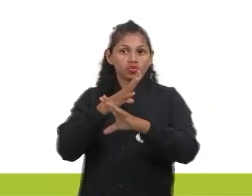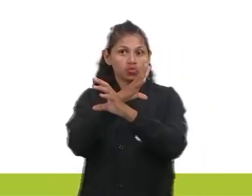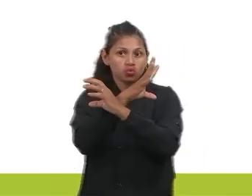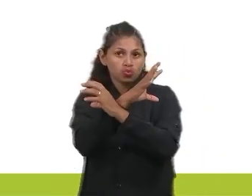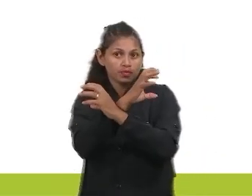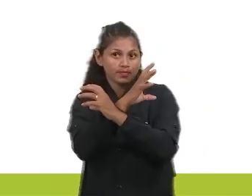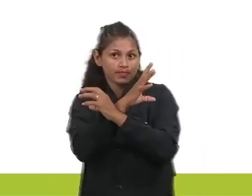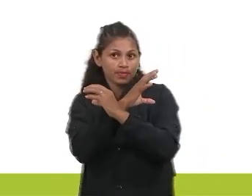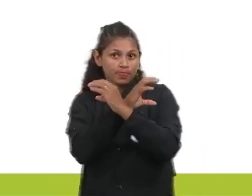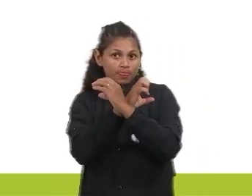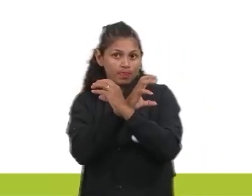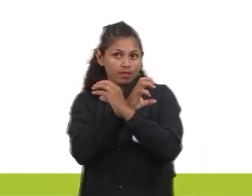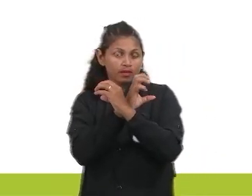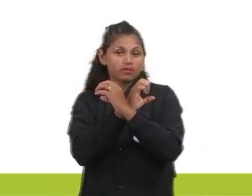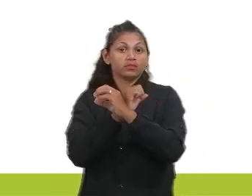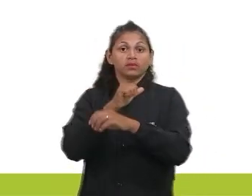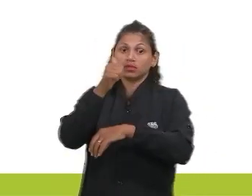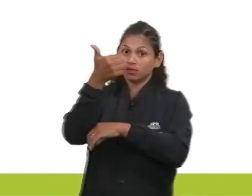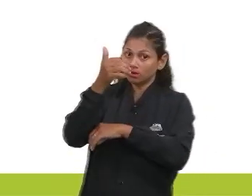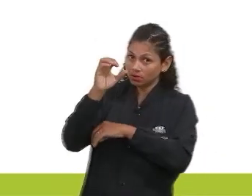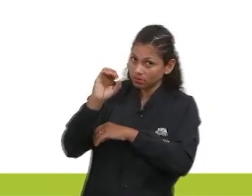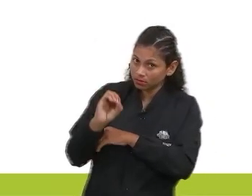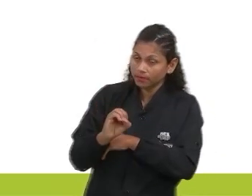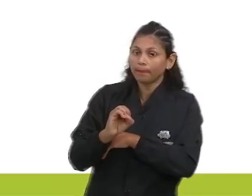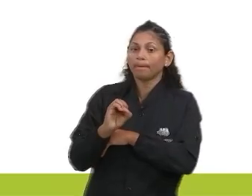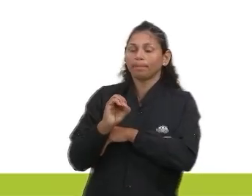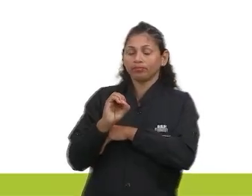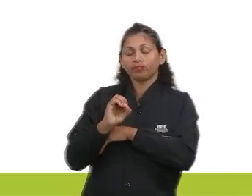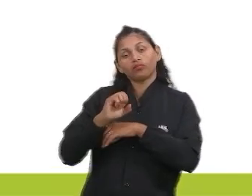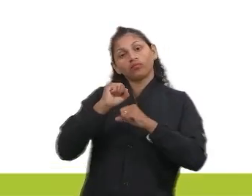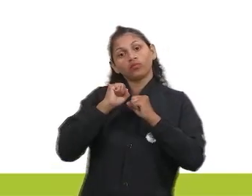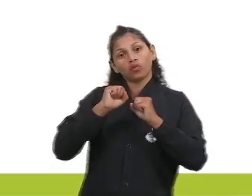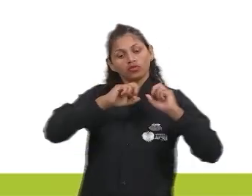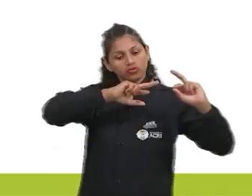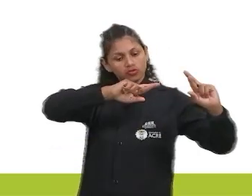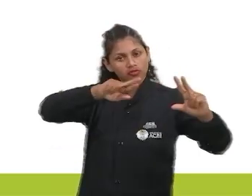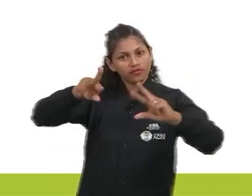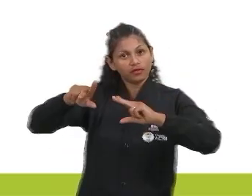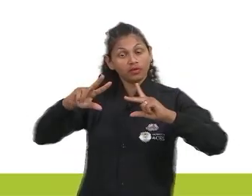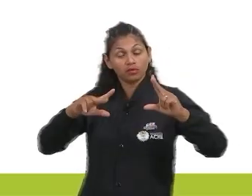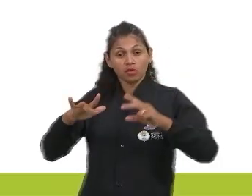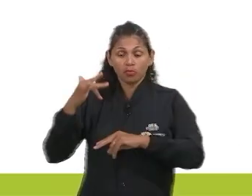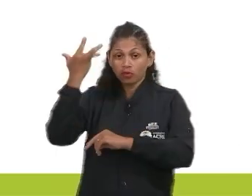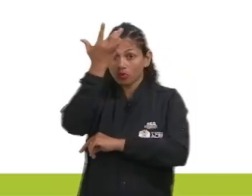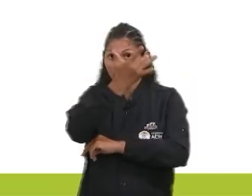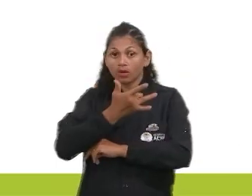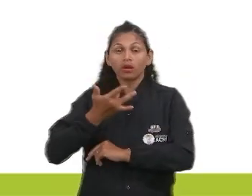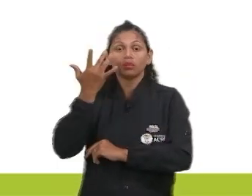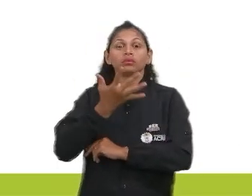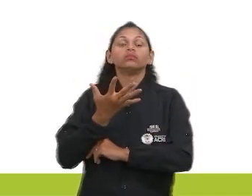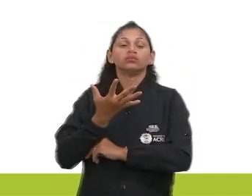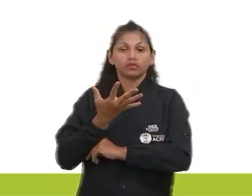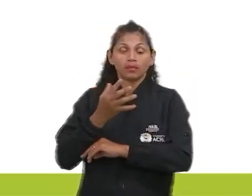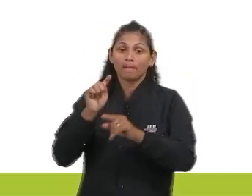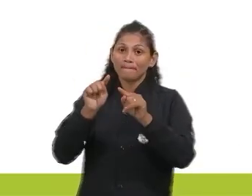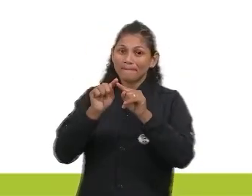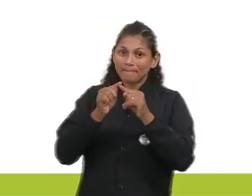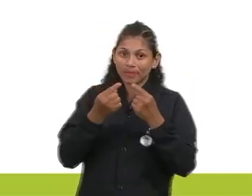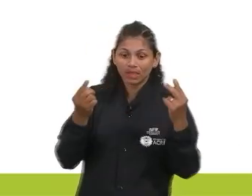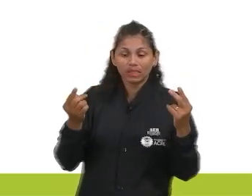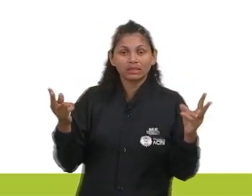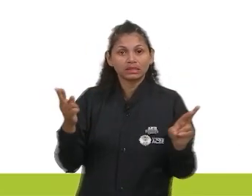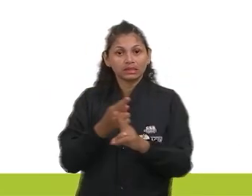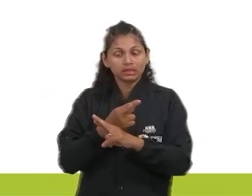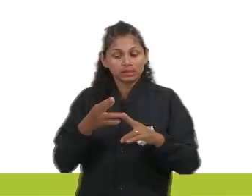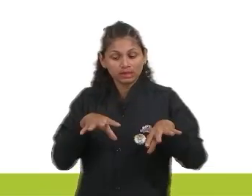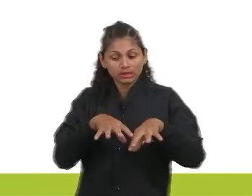10-hidroxidec-2-enoico. Nós podemos distinguir as abelhas operárias e rainhas por sua aparência, mas entre si